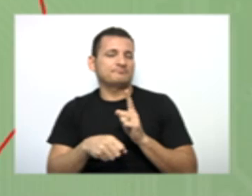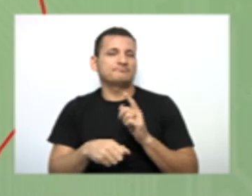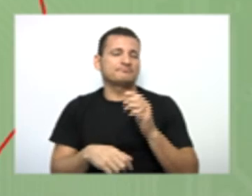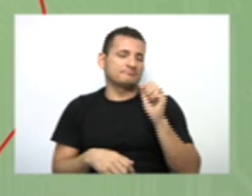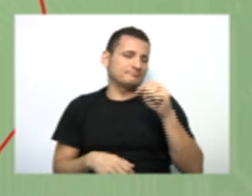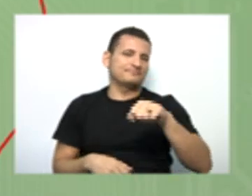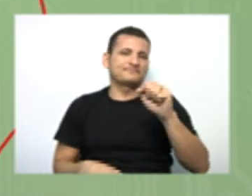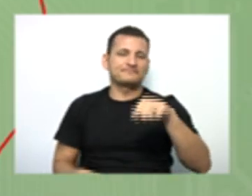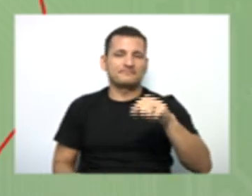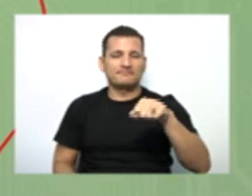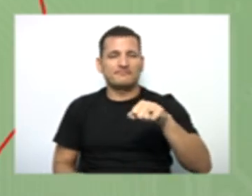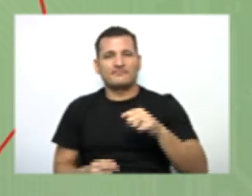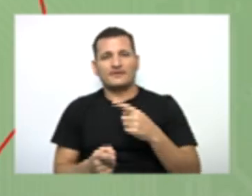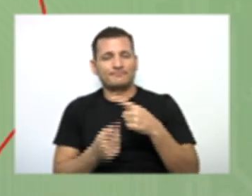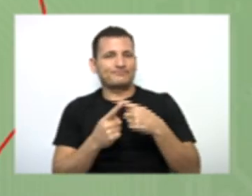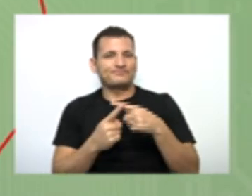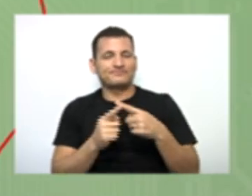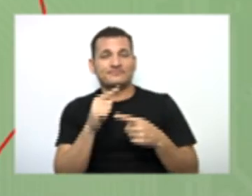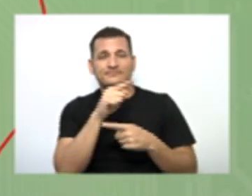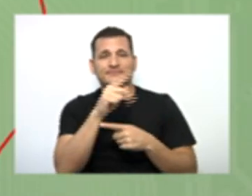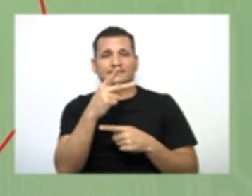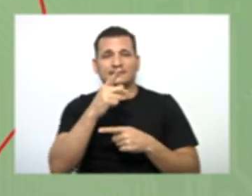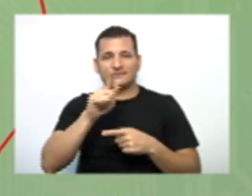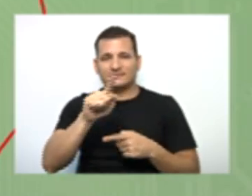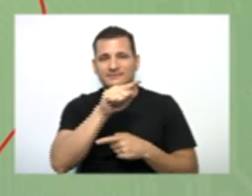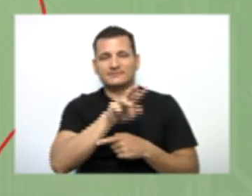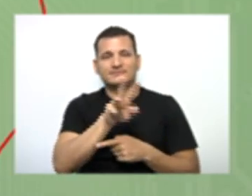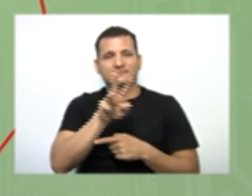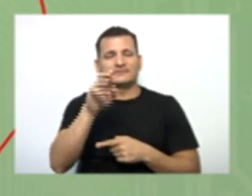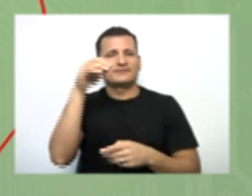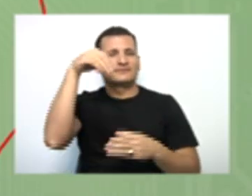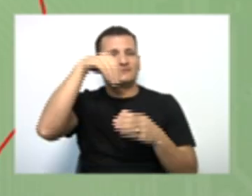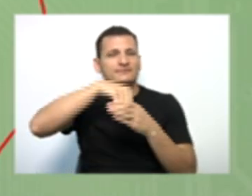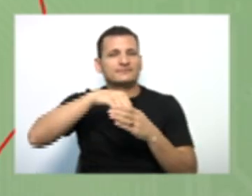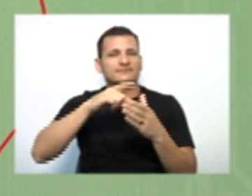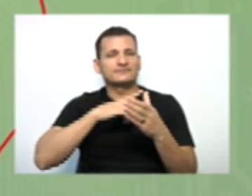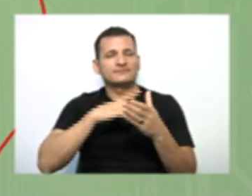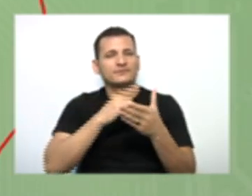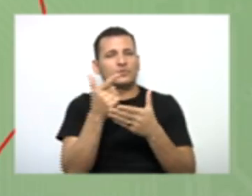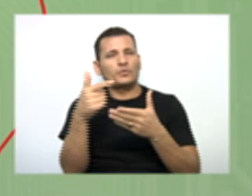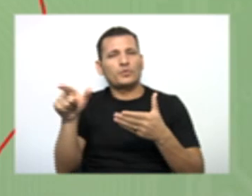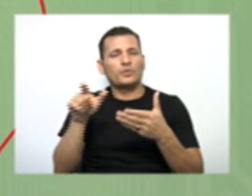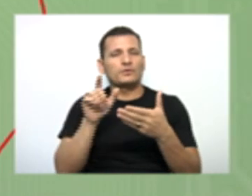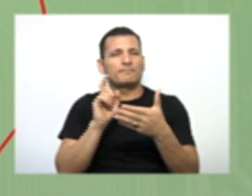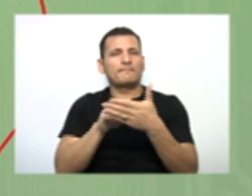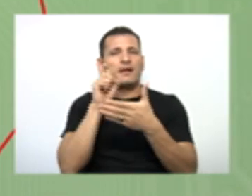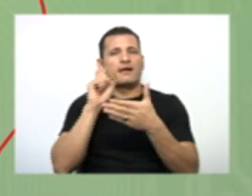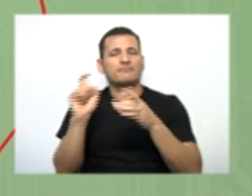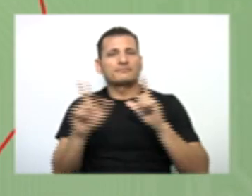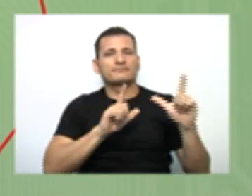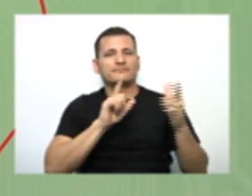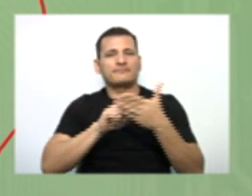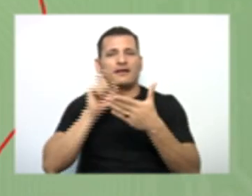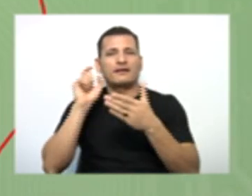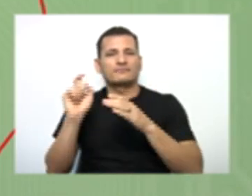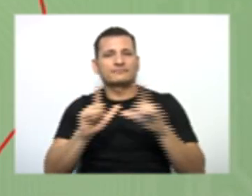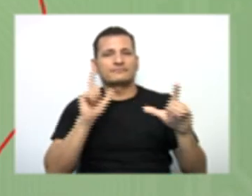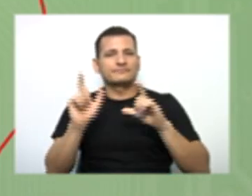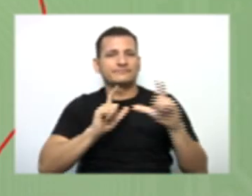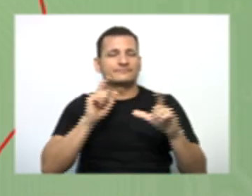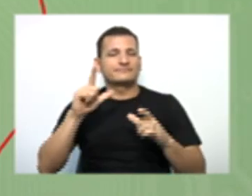Sim, né, gente? Porque dentro dessa página existem outras páginas por trás dela. Como?